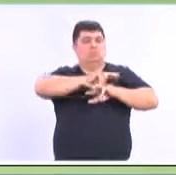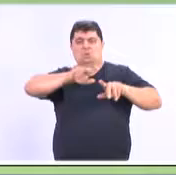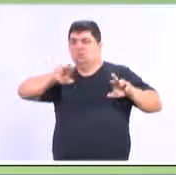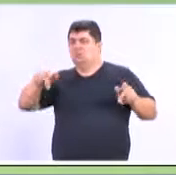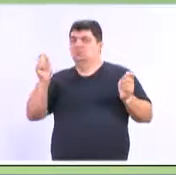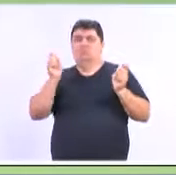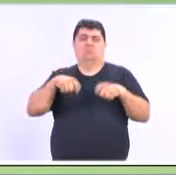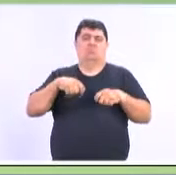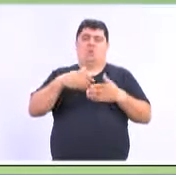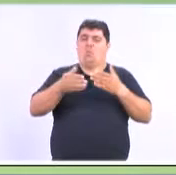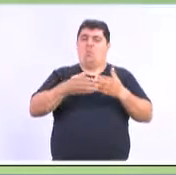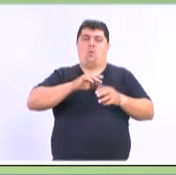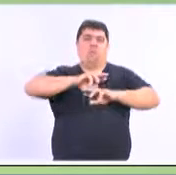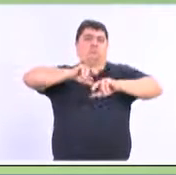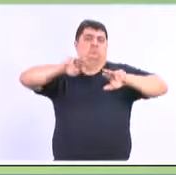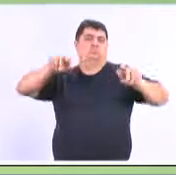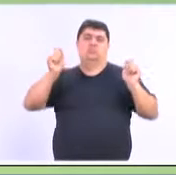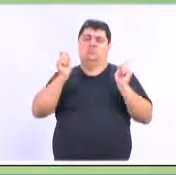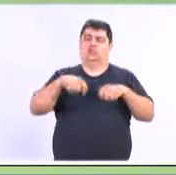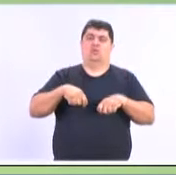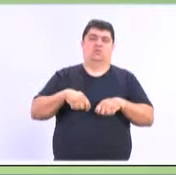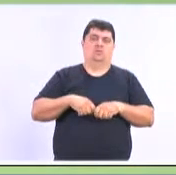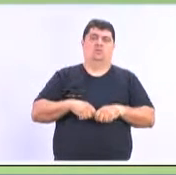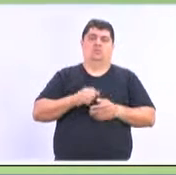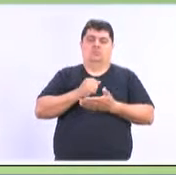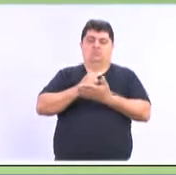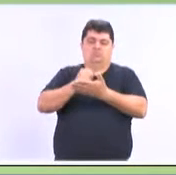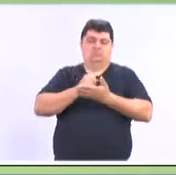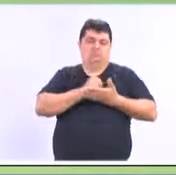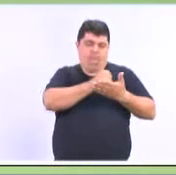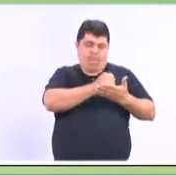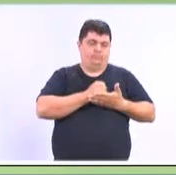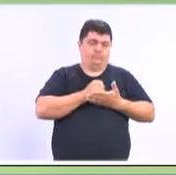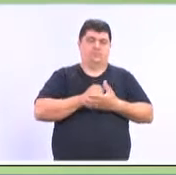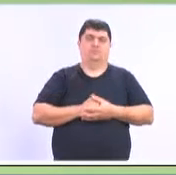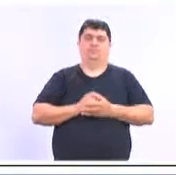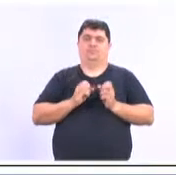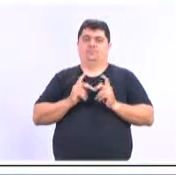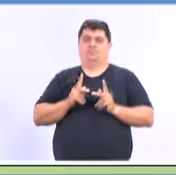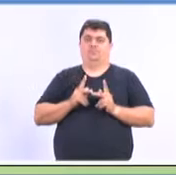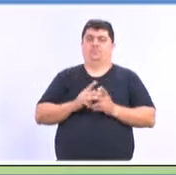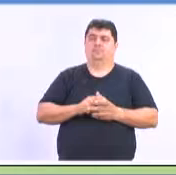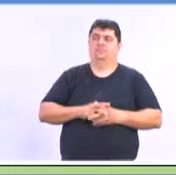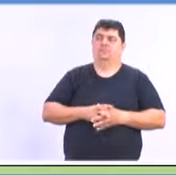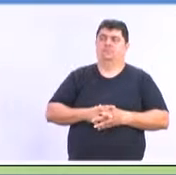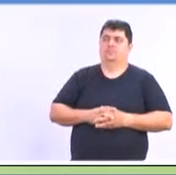ajuda a vender, me ajuda a comprar, me ajuda a produzir, ok?